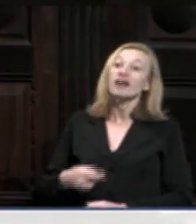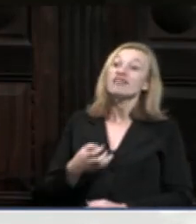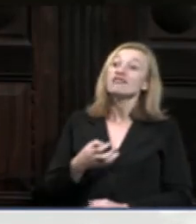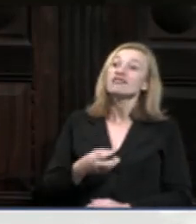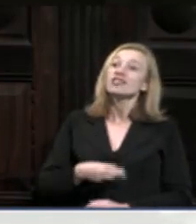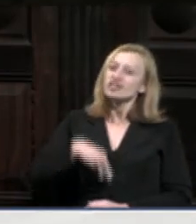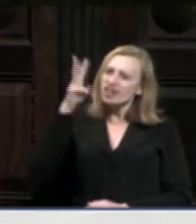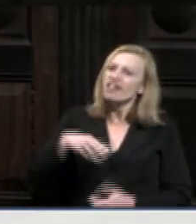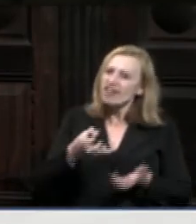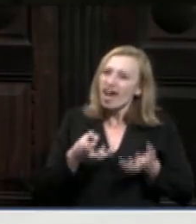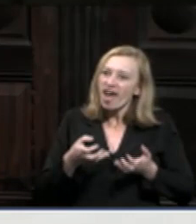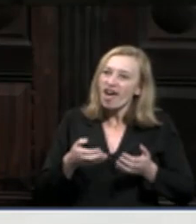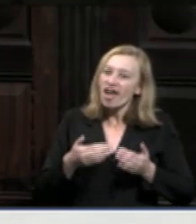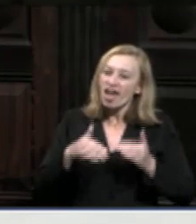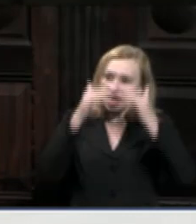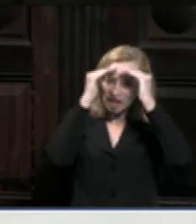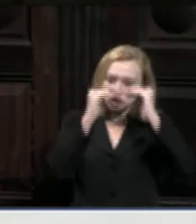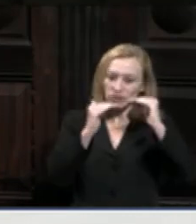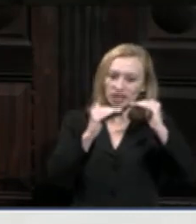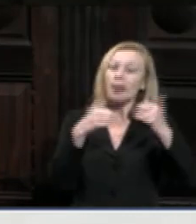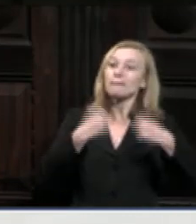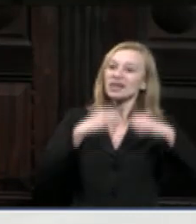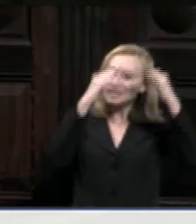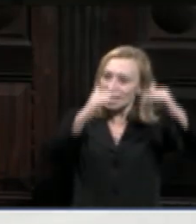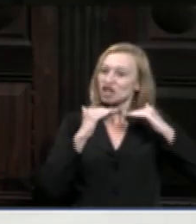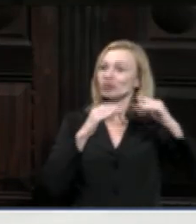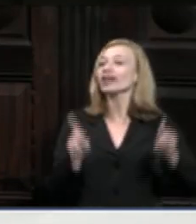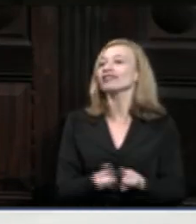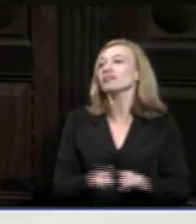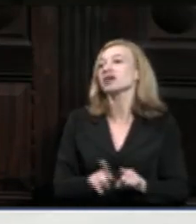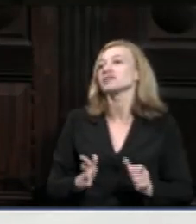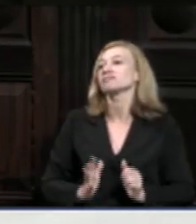respeitado, tem que respeitar.